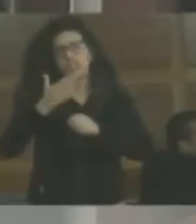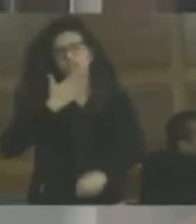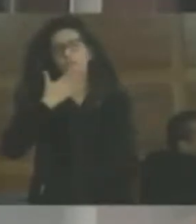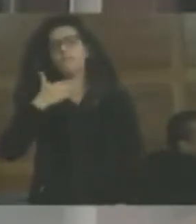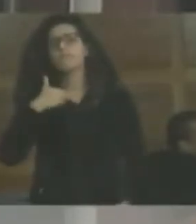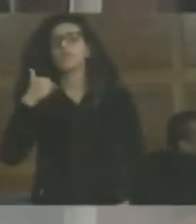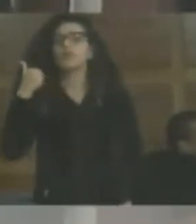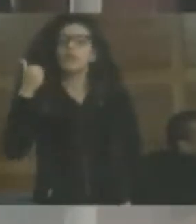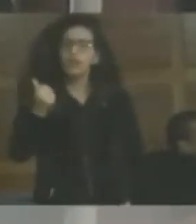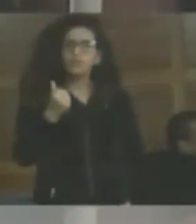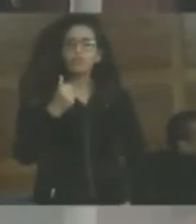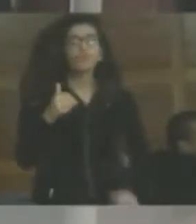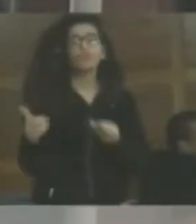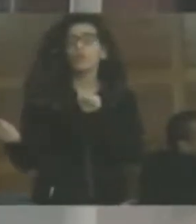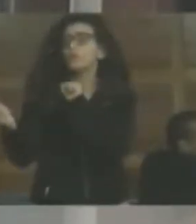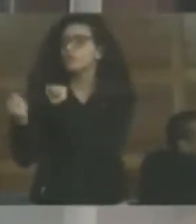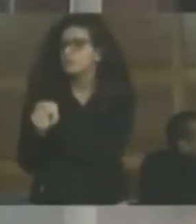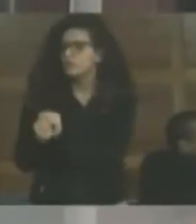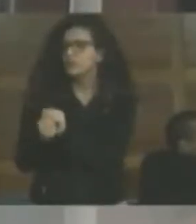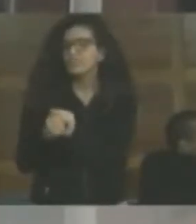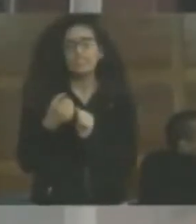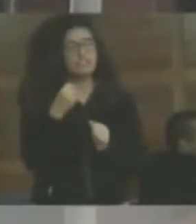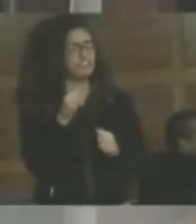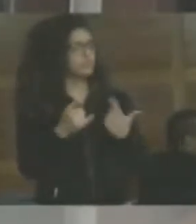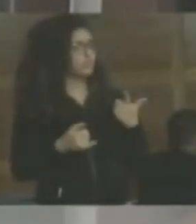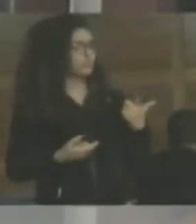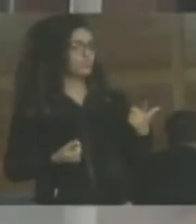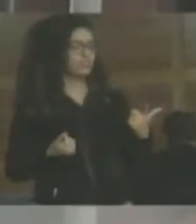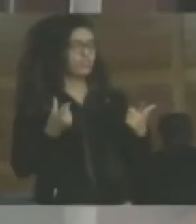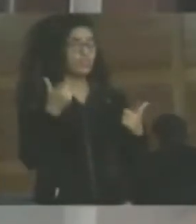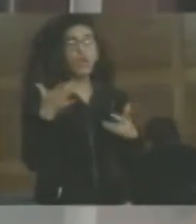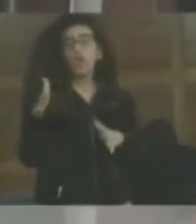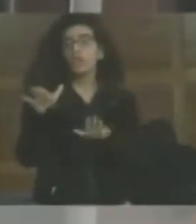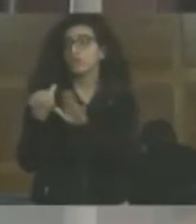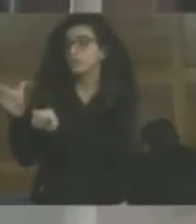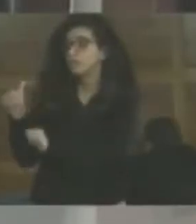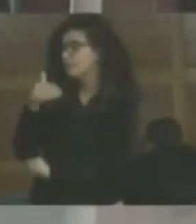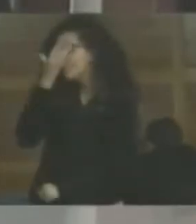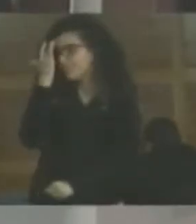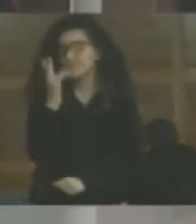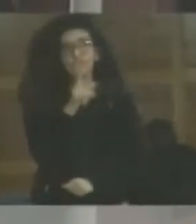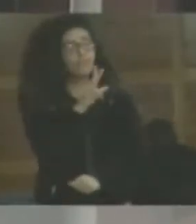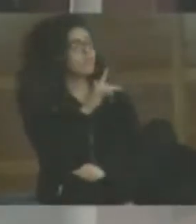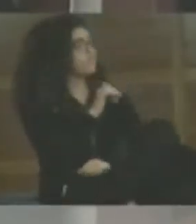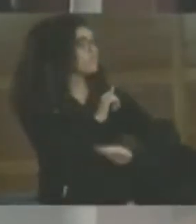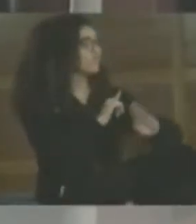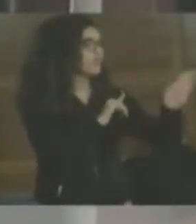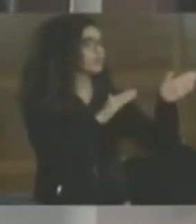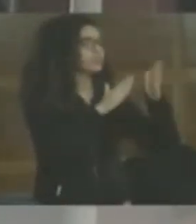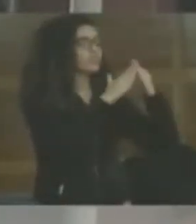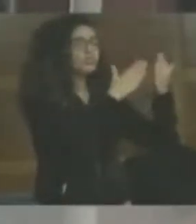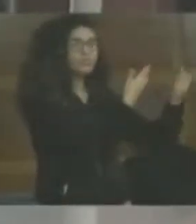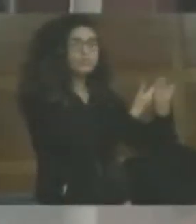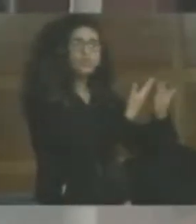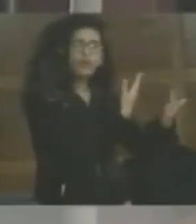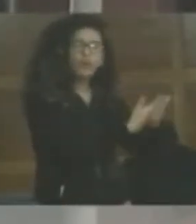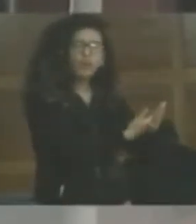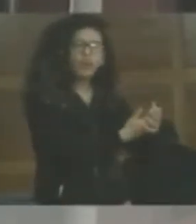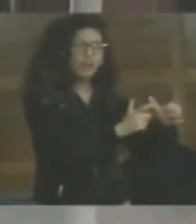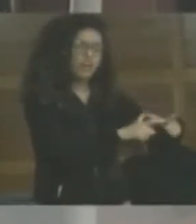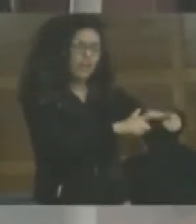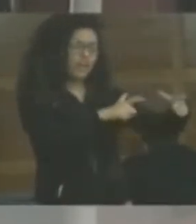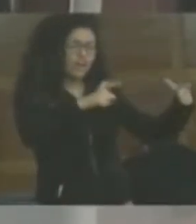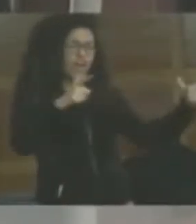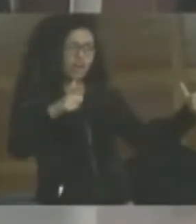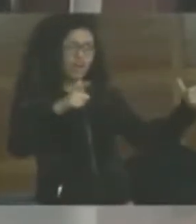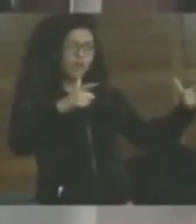coisas. Junta, já que não tem dinheiro, junta o serviço público, vai lá na Áurea Pires da Gama e aumenta aquele muro,